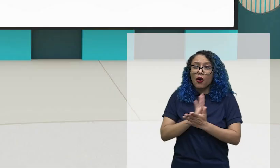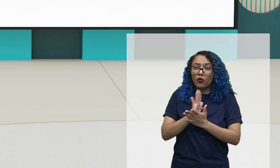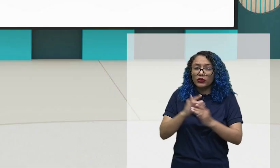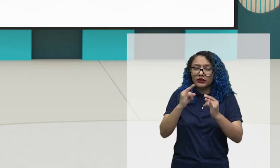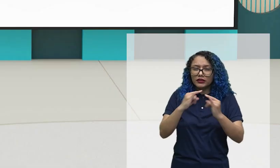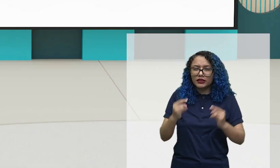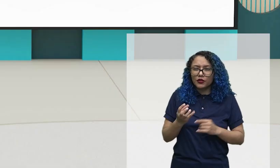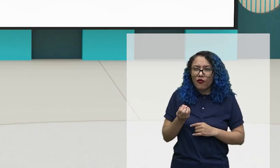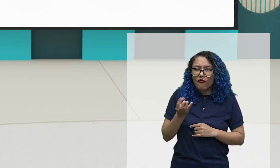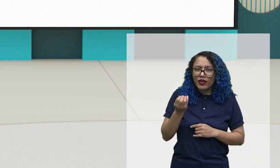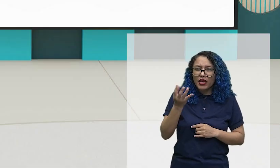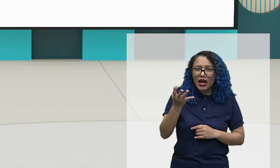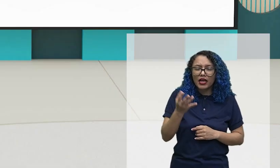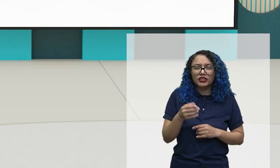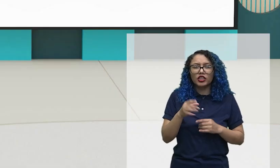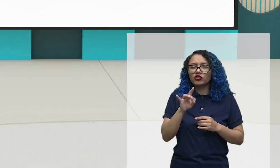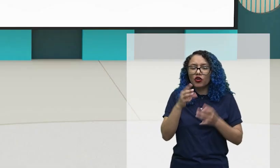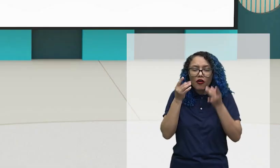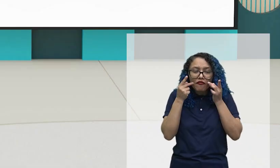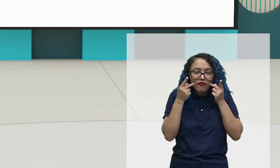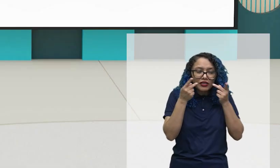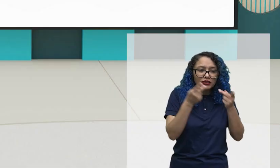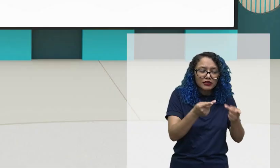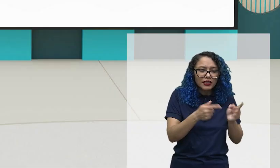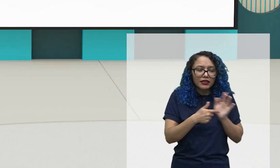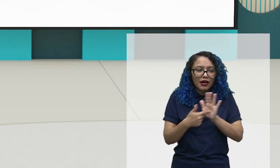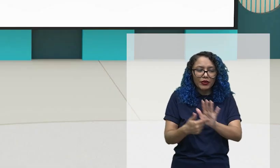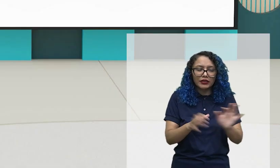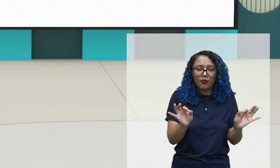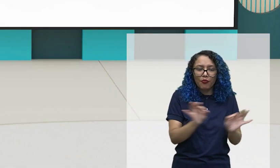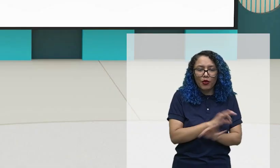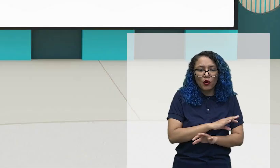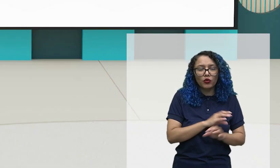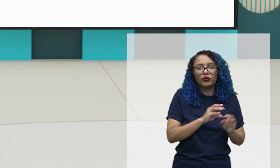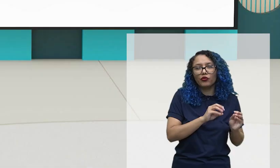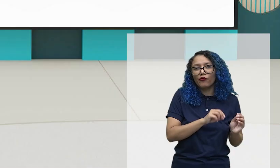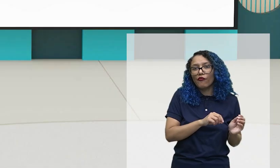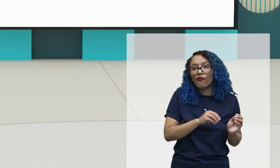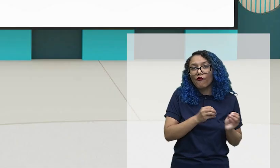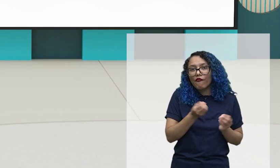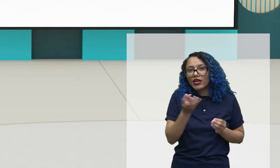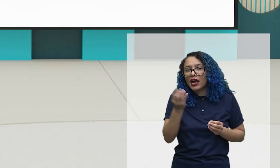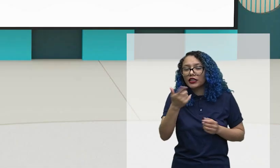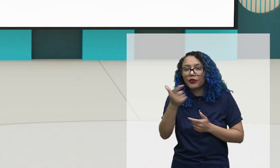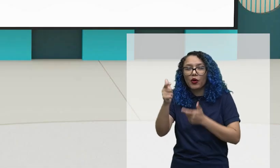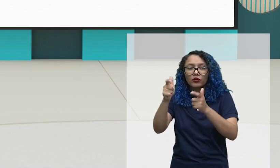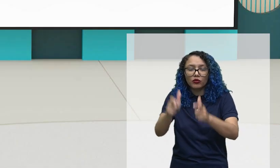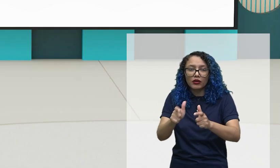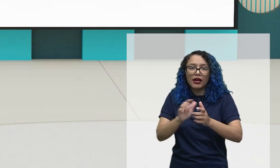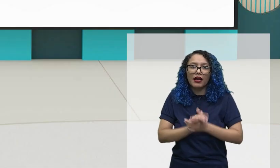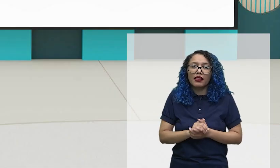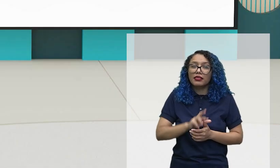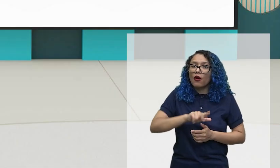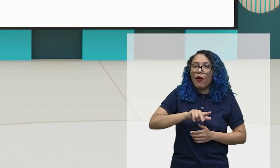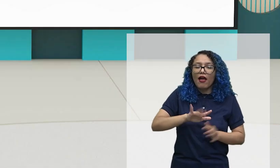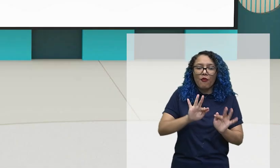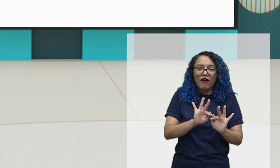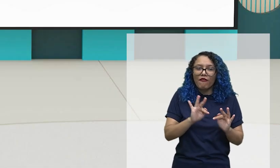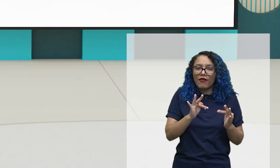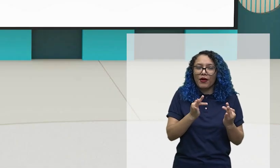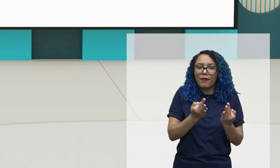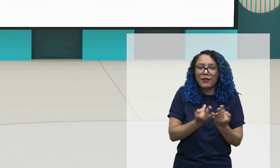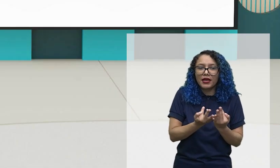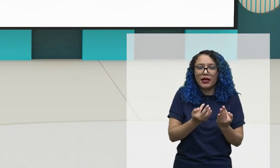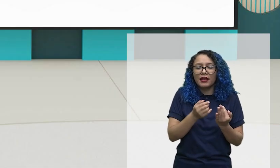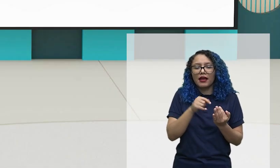aqueles circos que eles são itinerantes, que vêm aqui para visitar, faz o espetáculo, depois sai e vai para outro lugar. Não exatamente